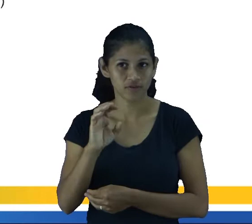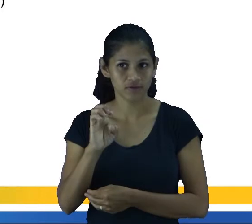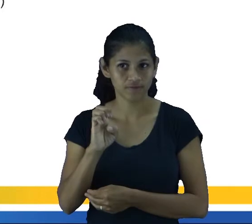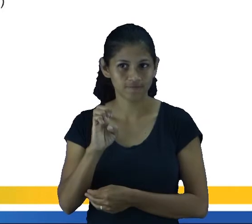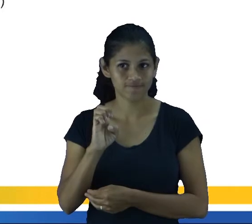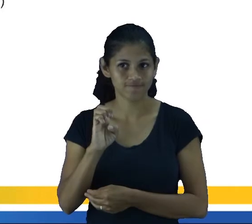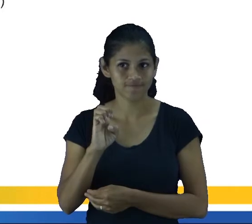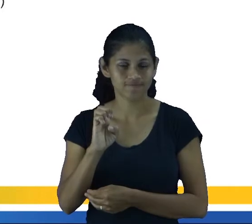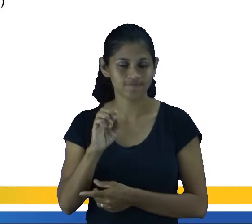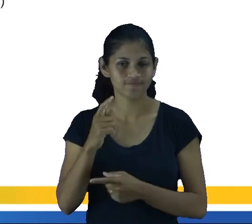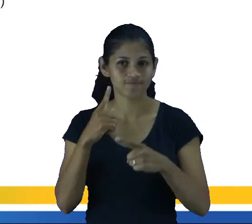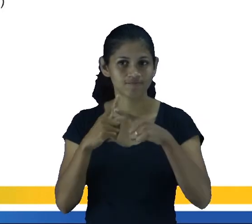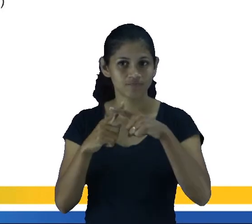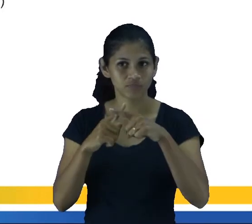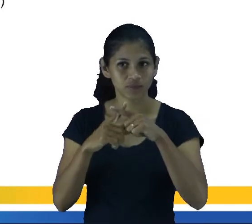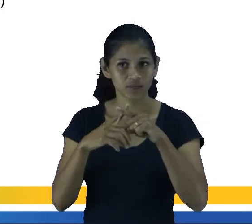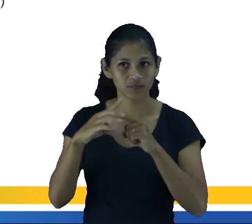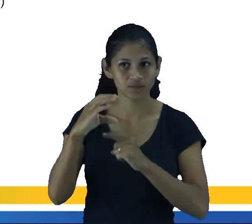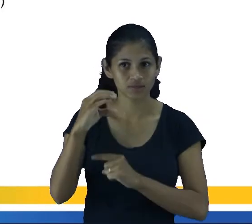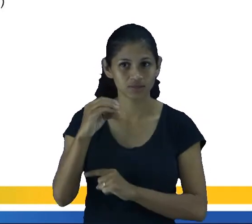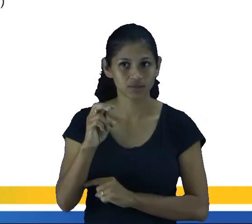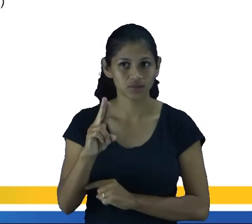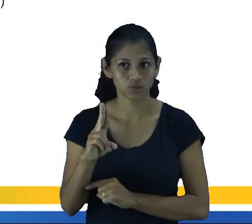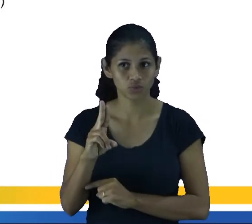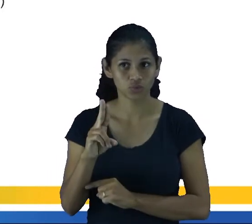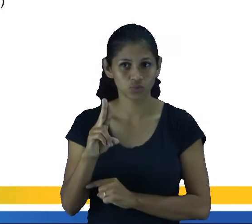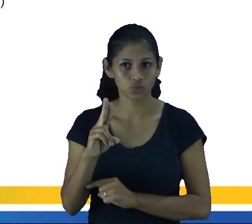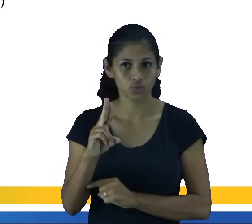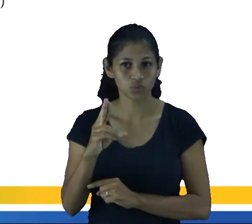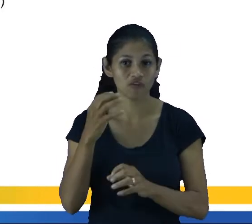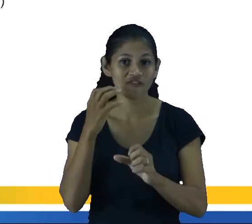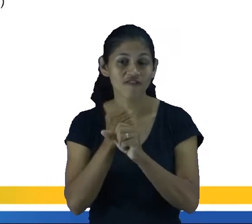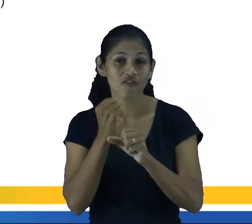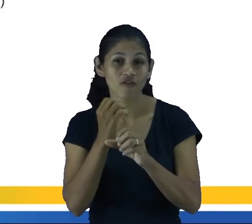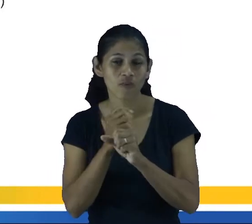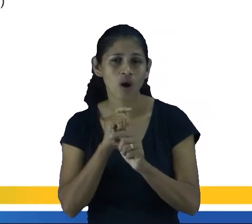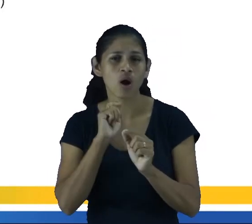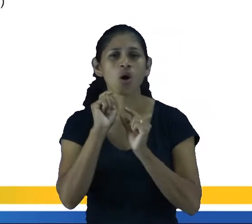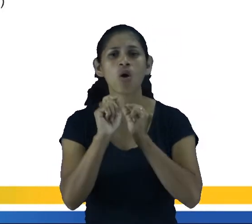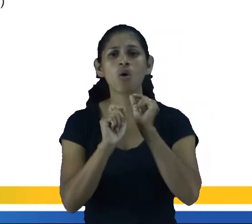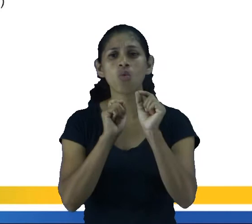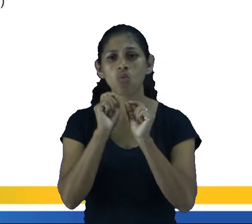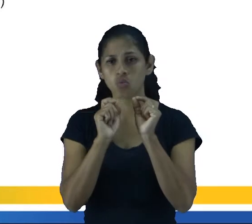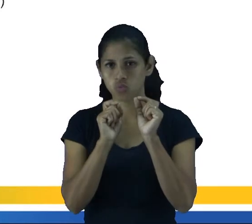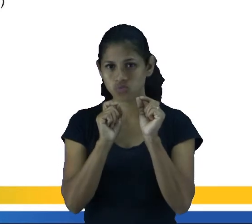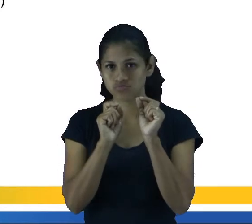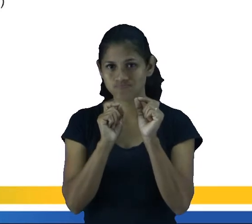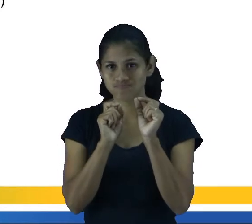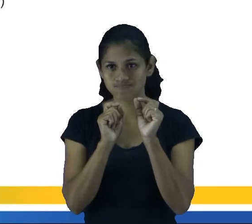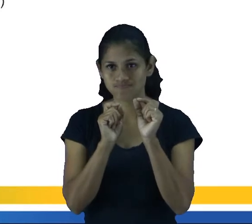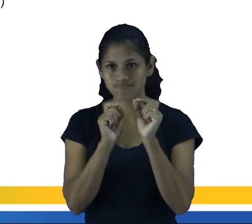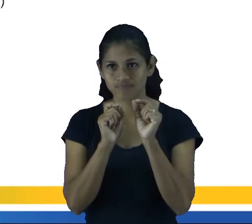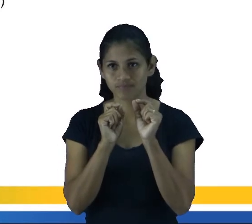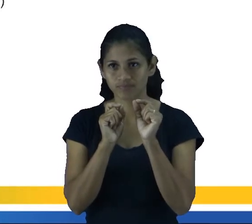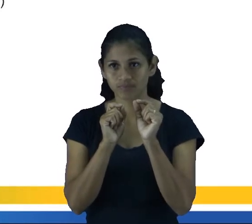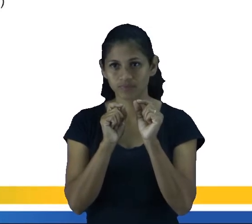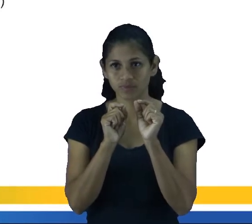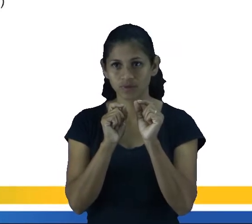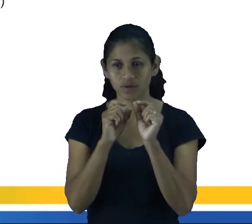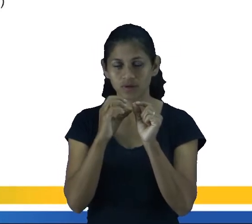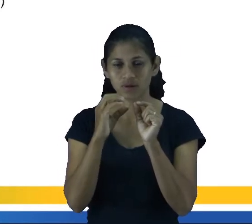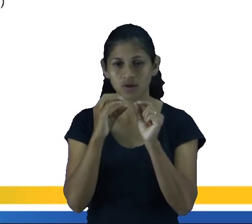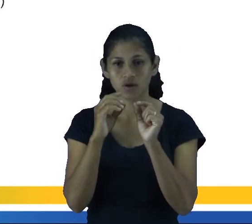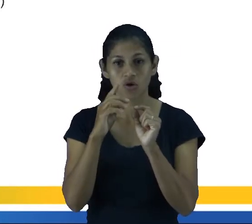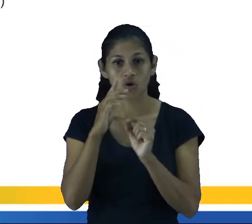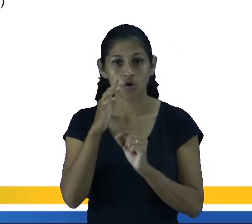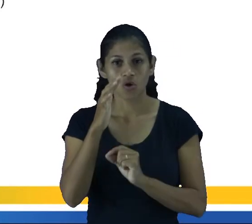que é esse líquido azul. E ele vai formar o quê? O ferro, ele vai o quê? Ele vai deslocar o cobre e vai ligar